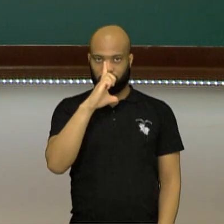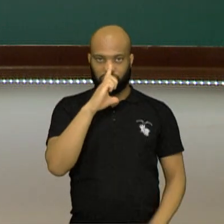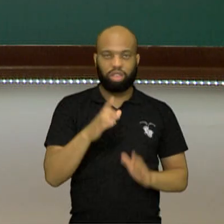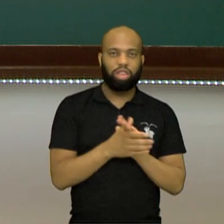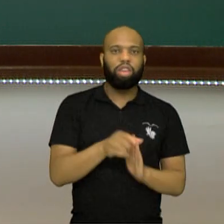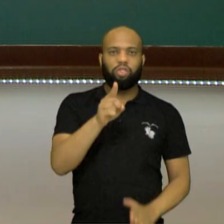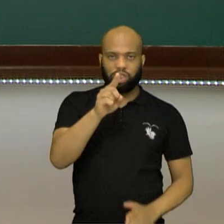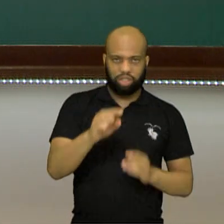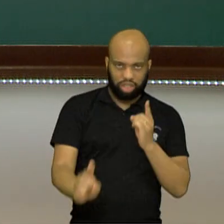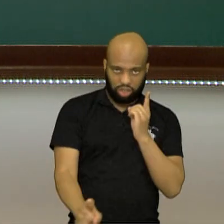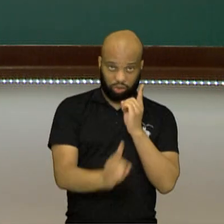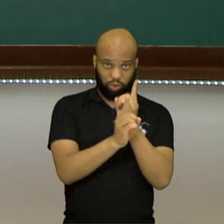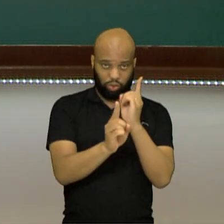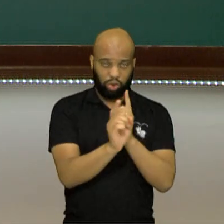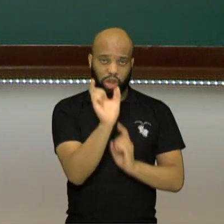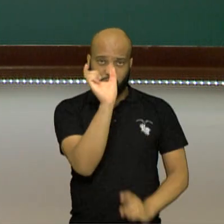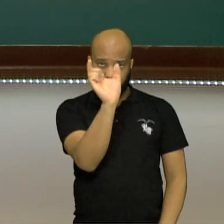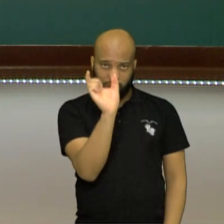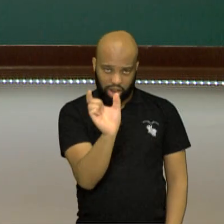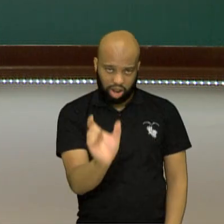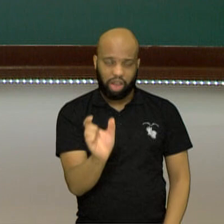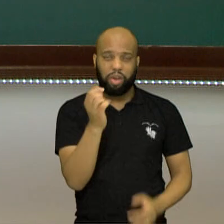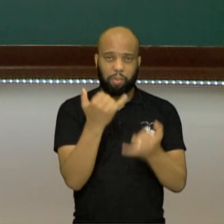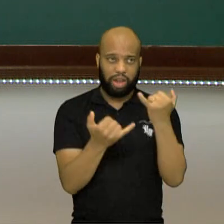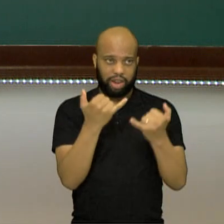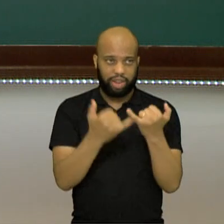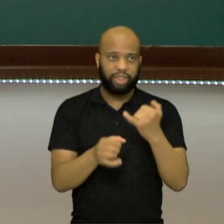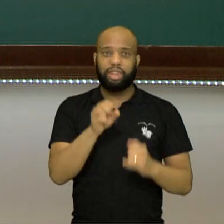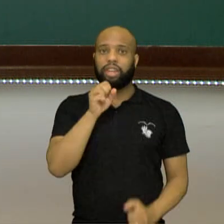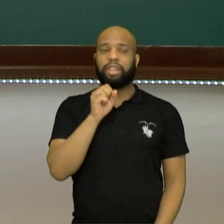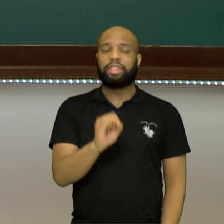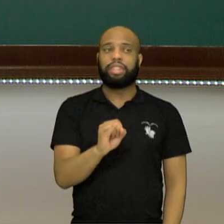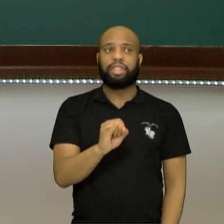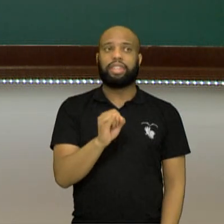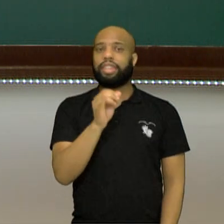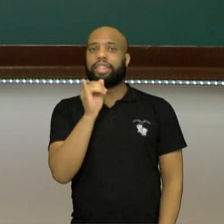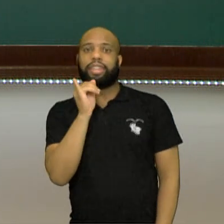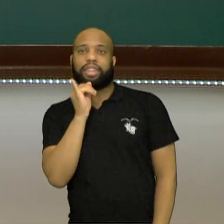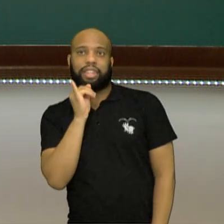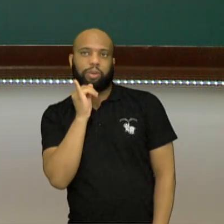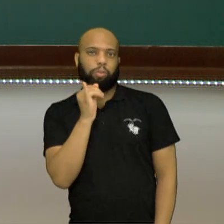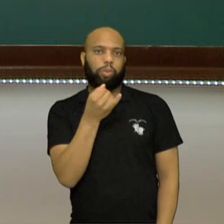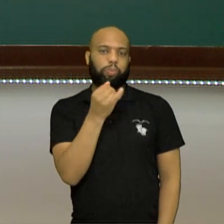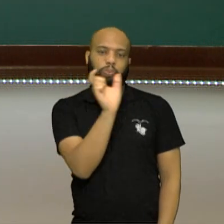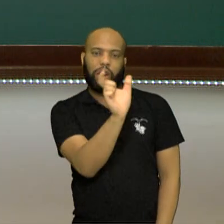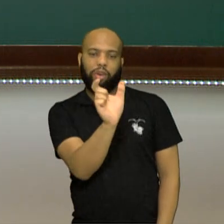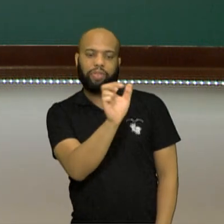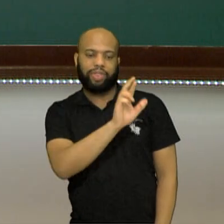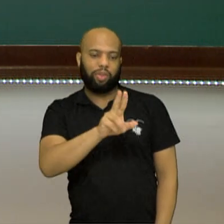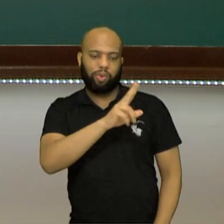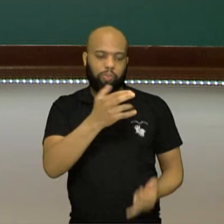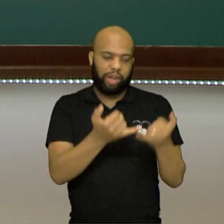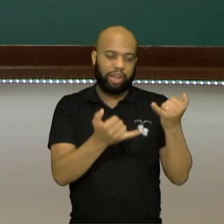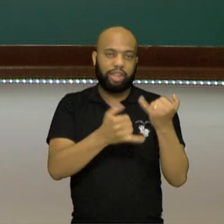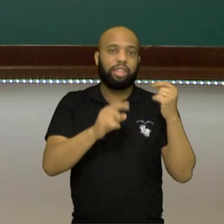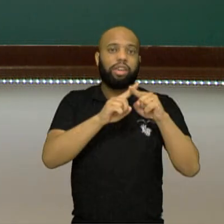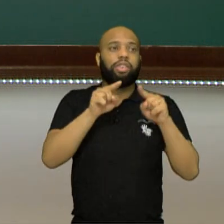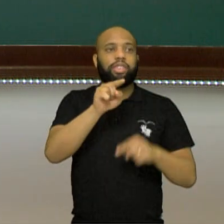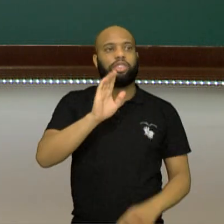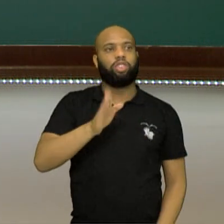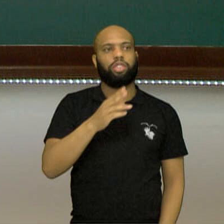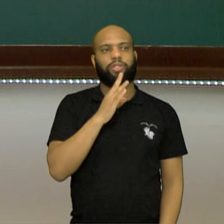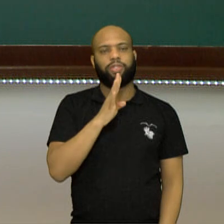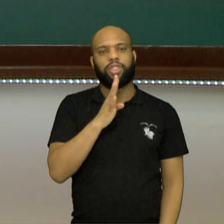os cognatos? Agora vejam aquelas palavras que, por mais que não sejam tão semelhantes, fazem parte do seu repertório, do